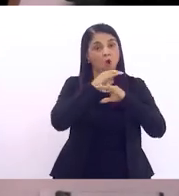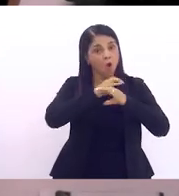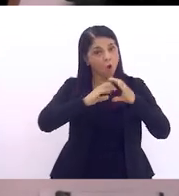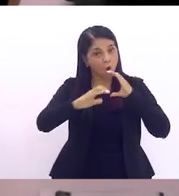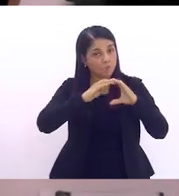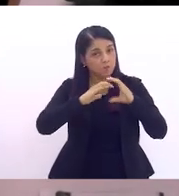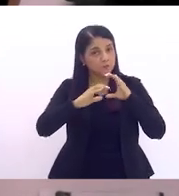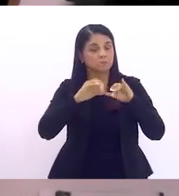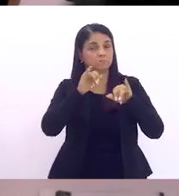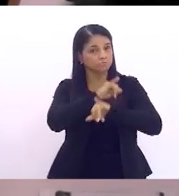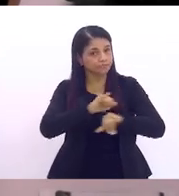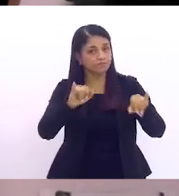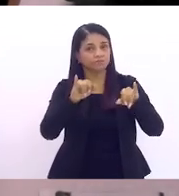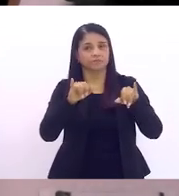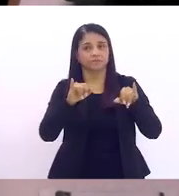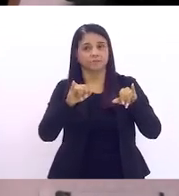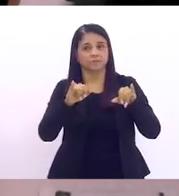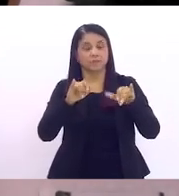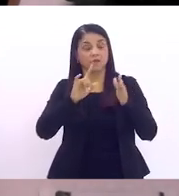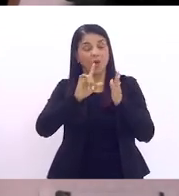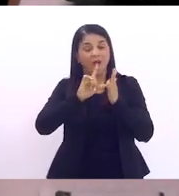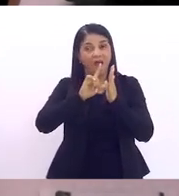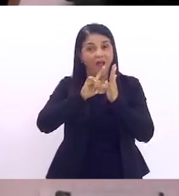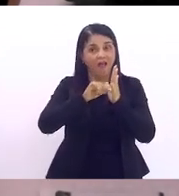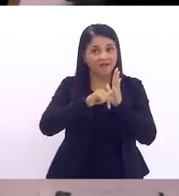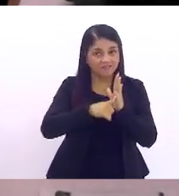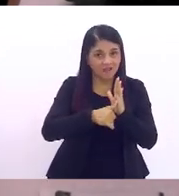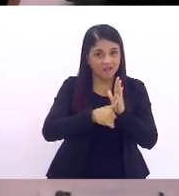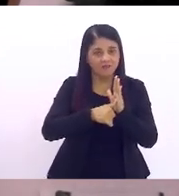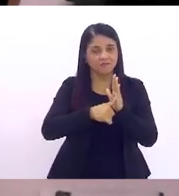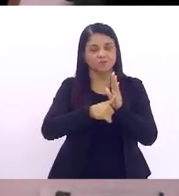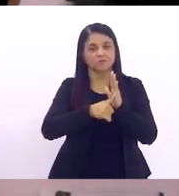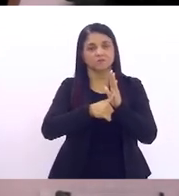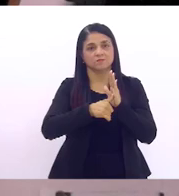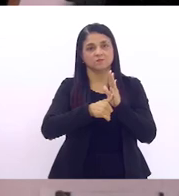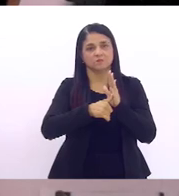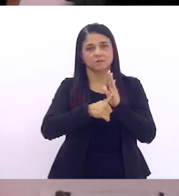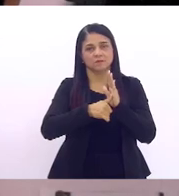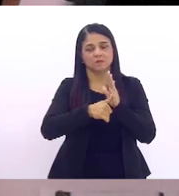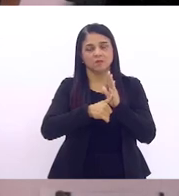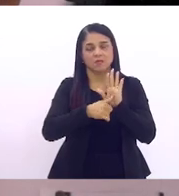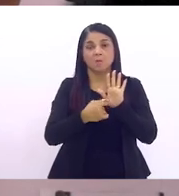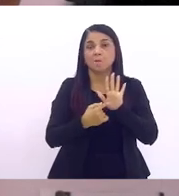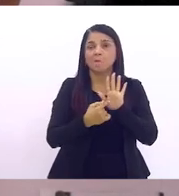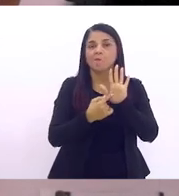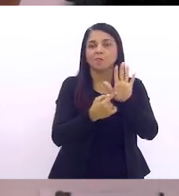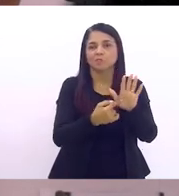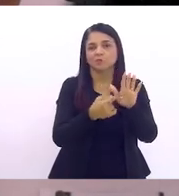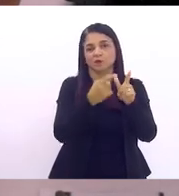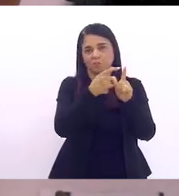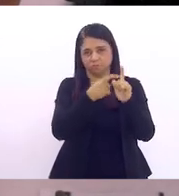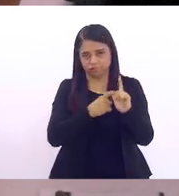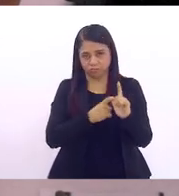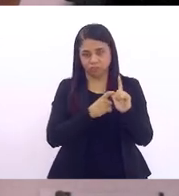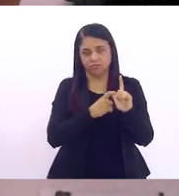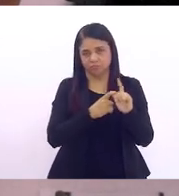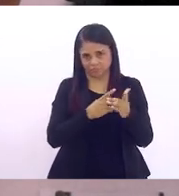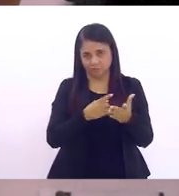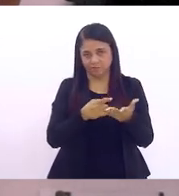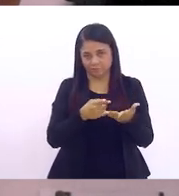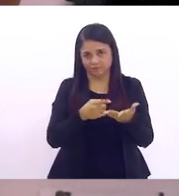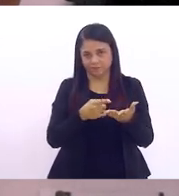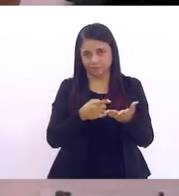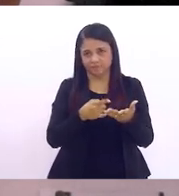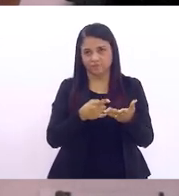eh que nós estávamos com atraso em subir as passagens e tivemos de fato isso eu tô